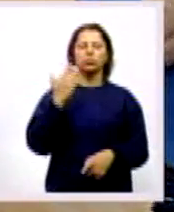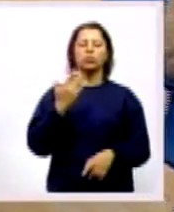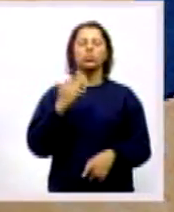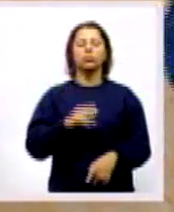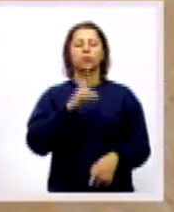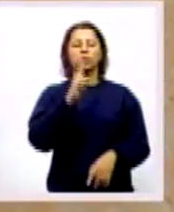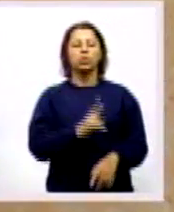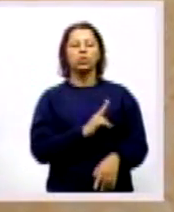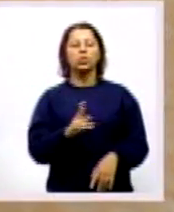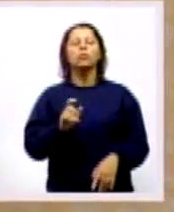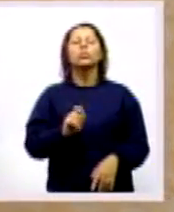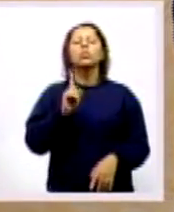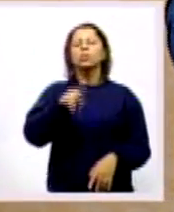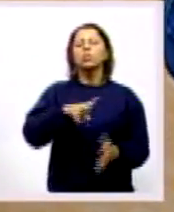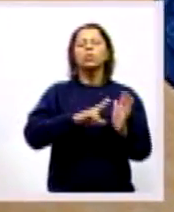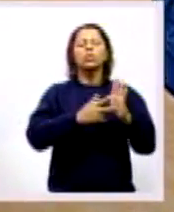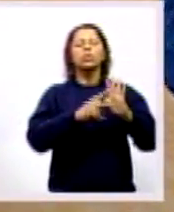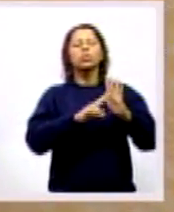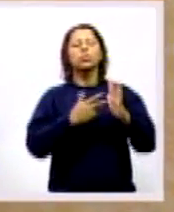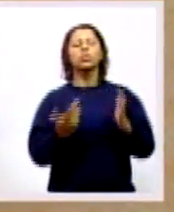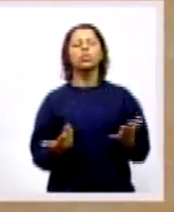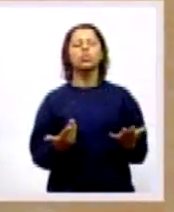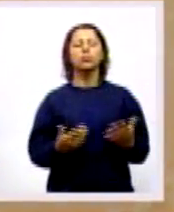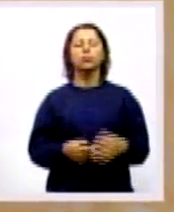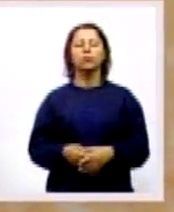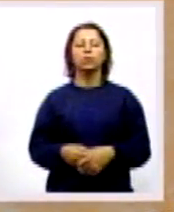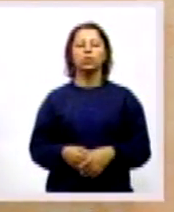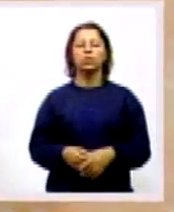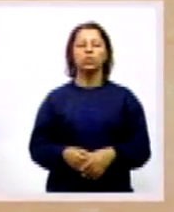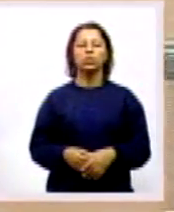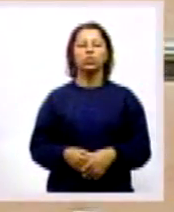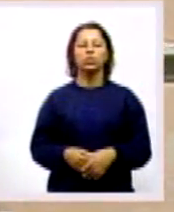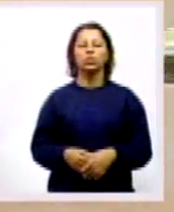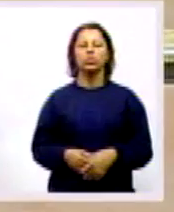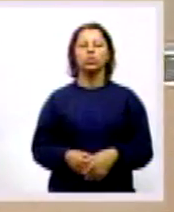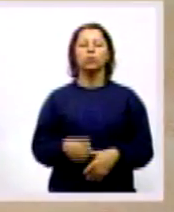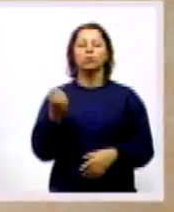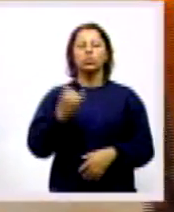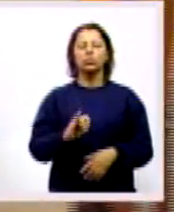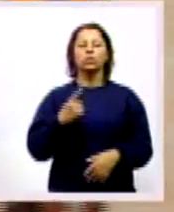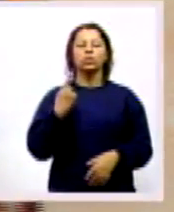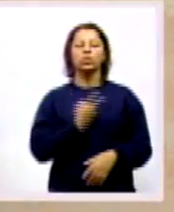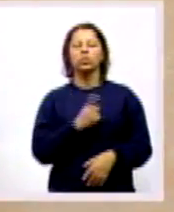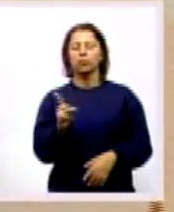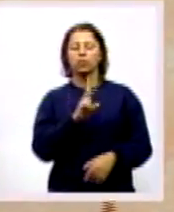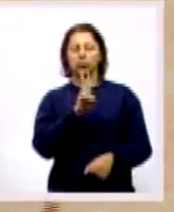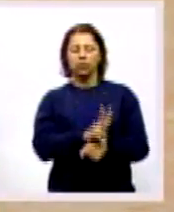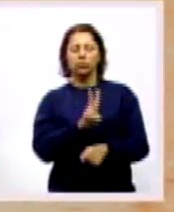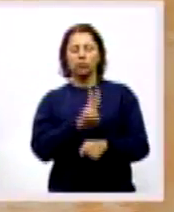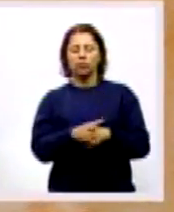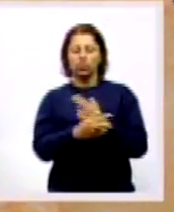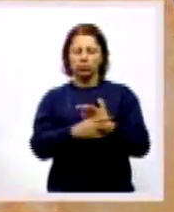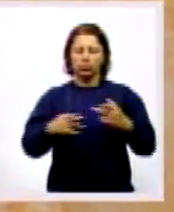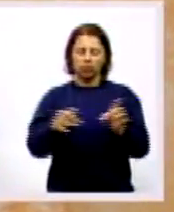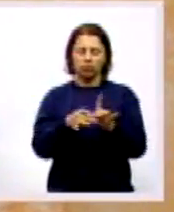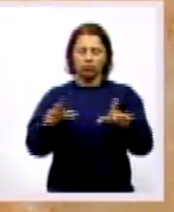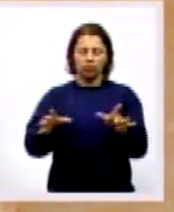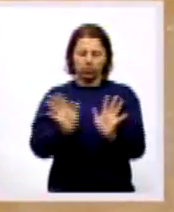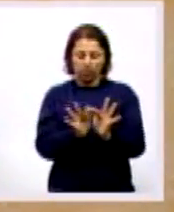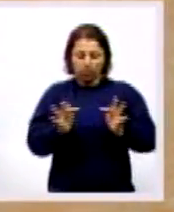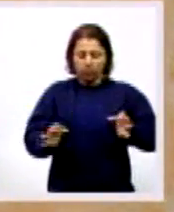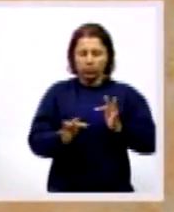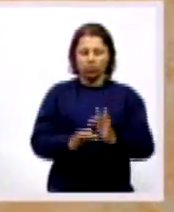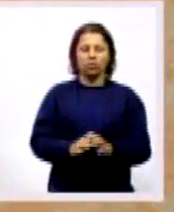Padre, o que, que tem a ver uma coisa com a outra? Tem a ver que se nós não cuidamos das pequenas libertações,